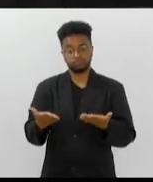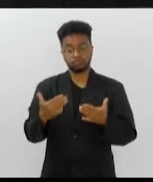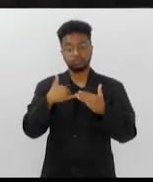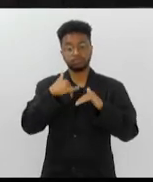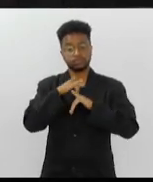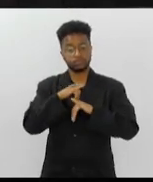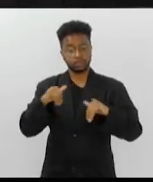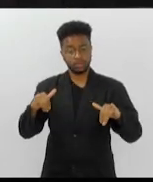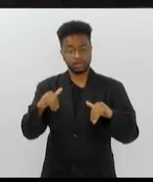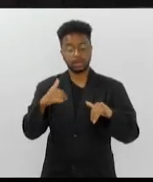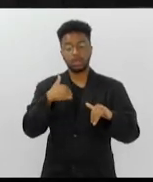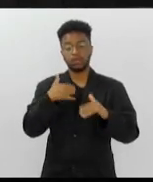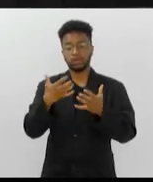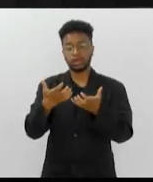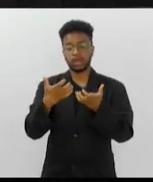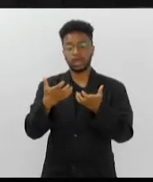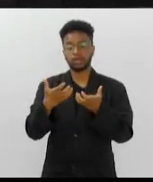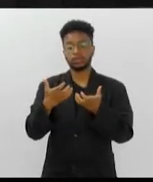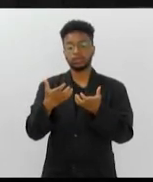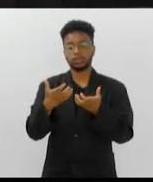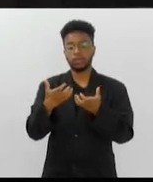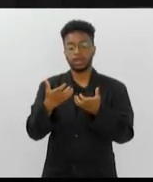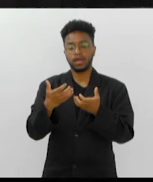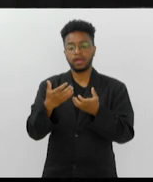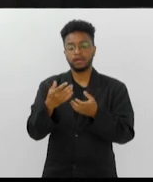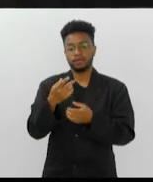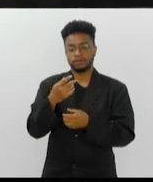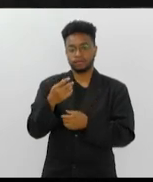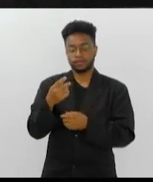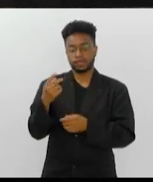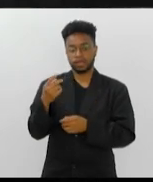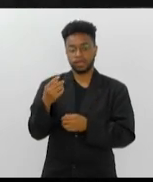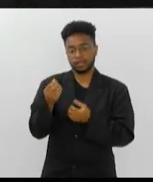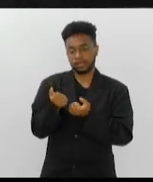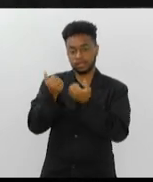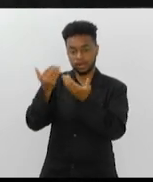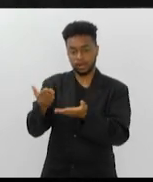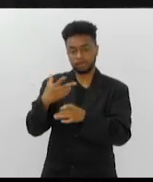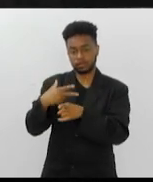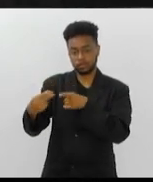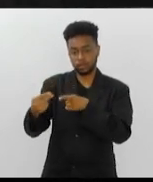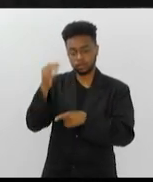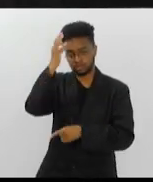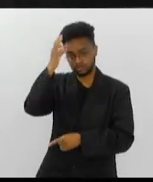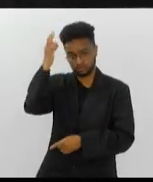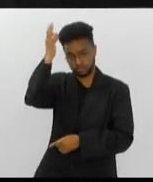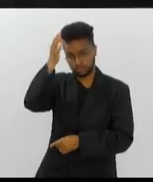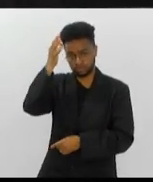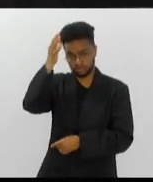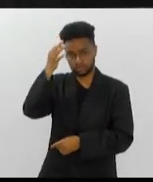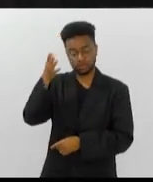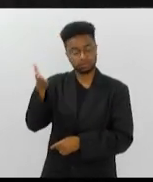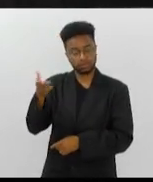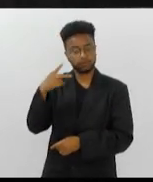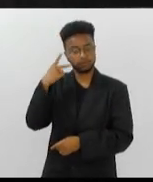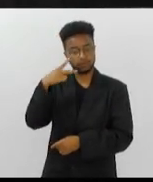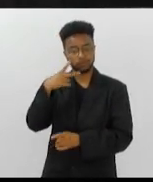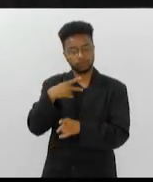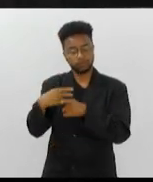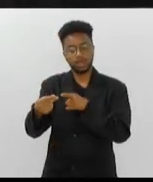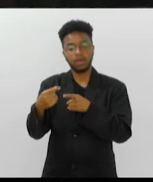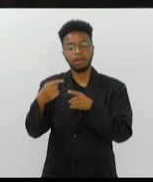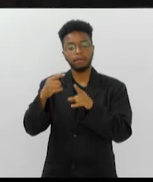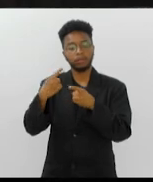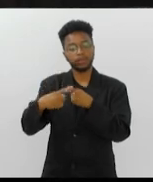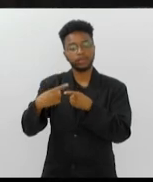quero dedicar essa vitória da vereadora Vera Lins ao Espírito Santo, ao Divino Espírito Santo. Desde o primeiro